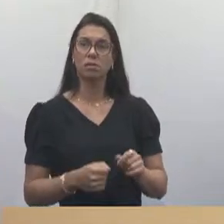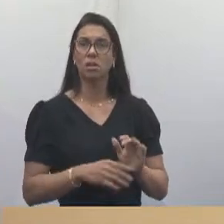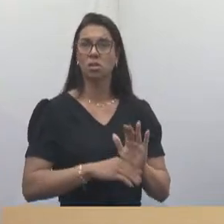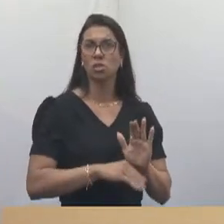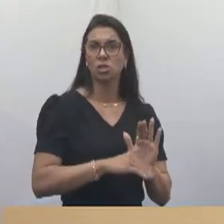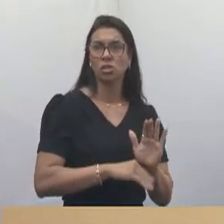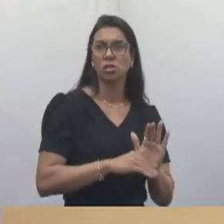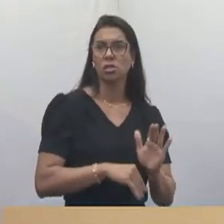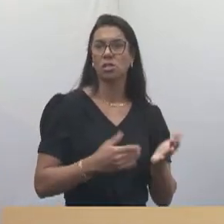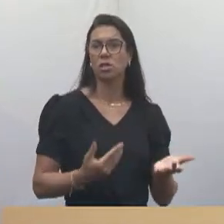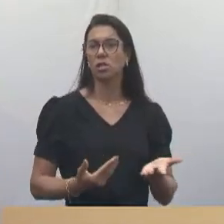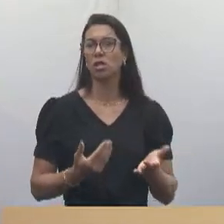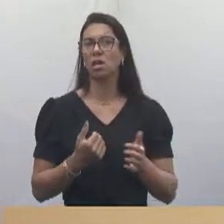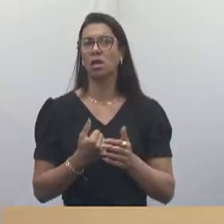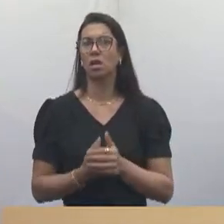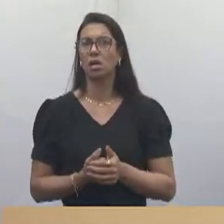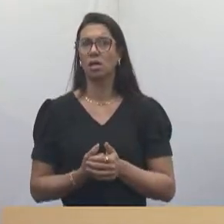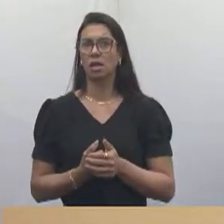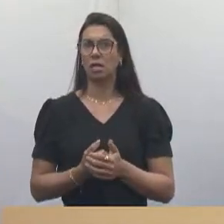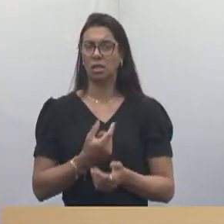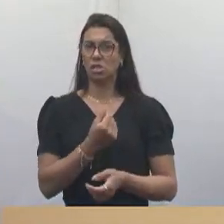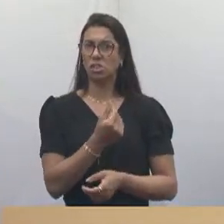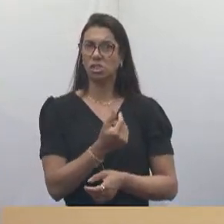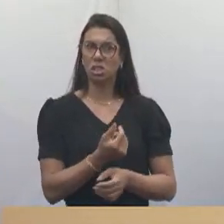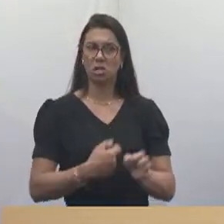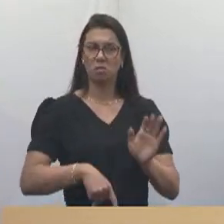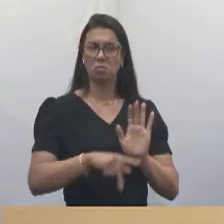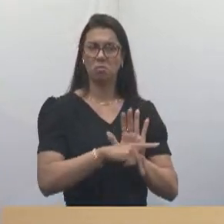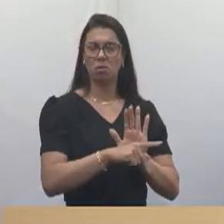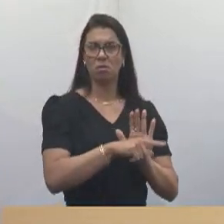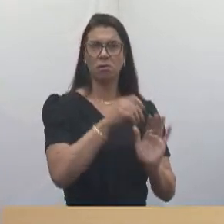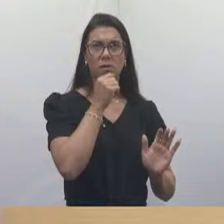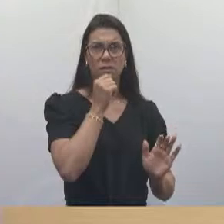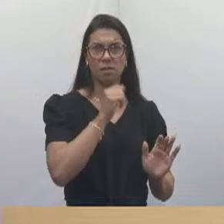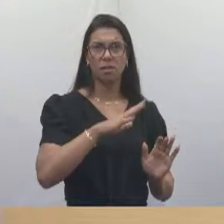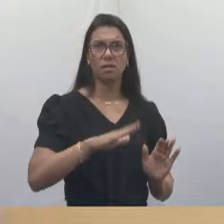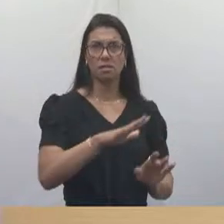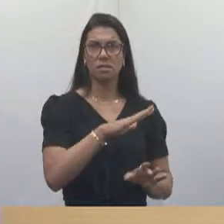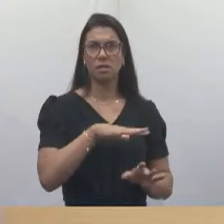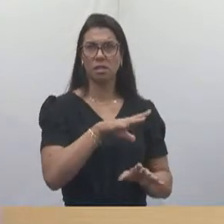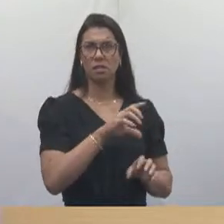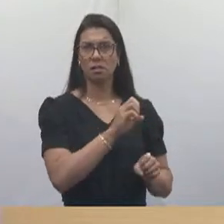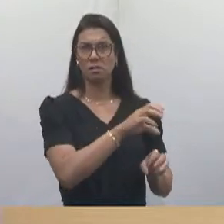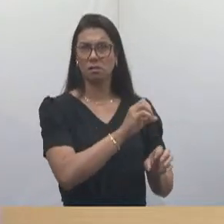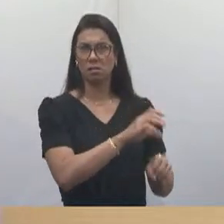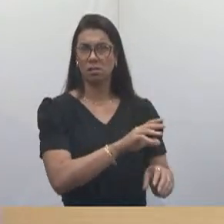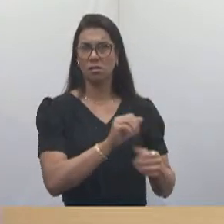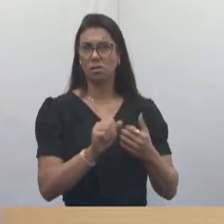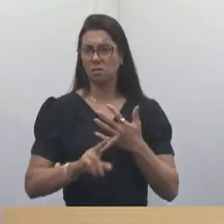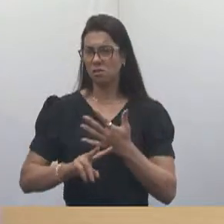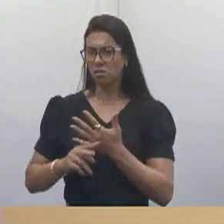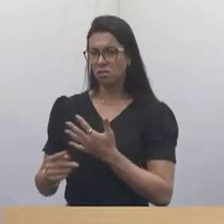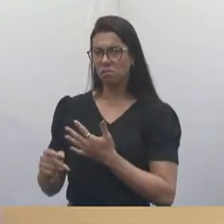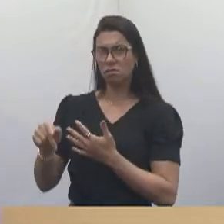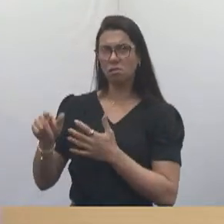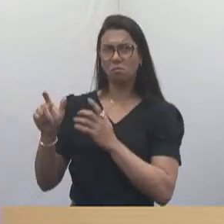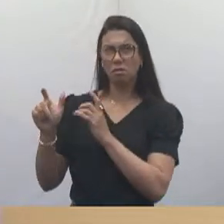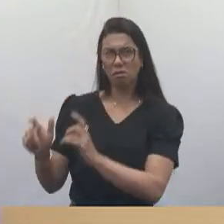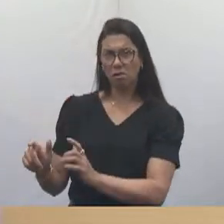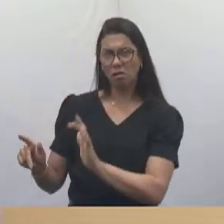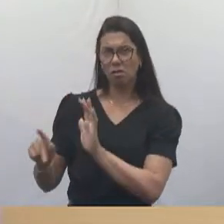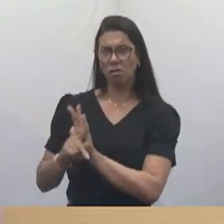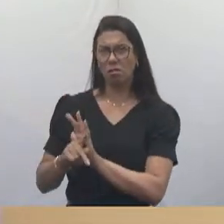aí, para comprar prédio. E a gente até acha muito estranho que certas escolhas